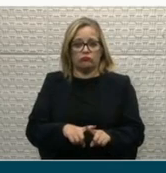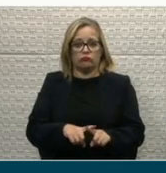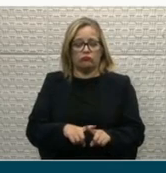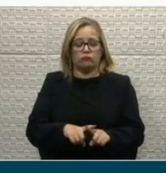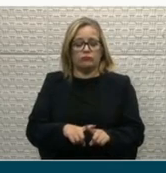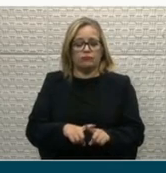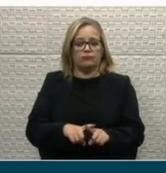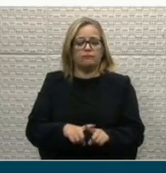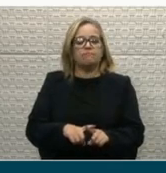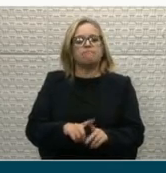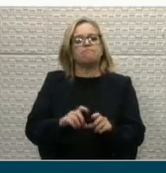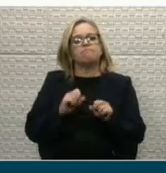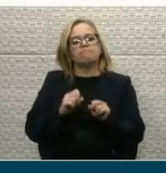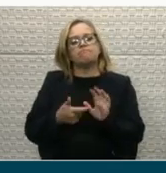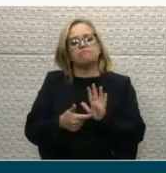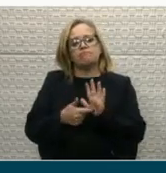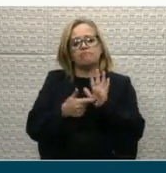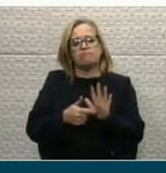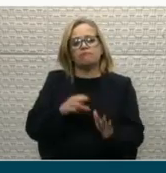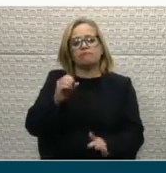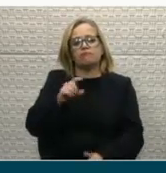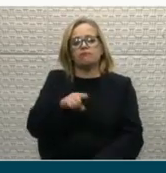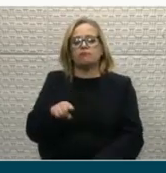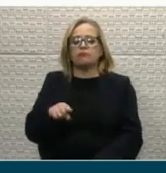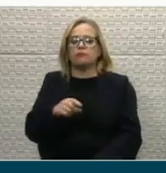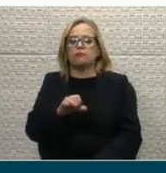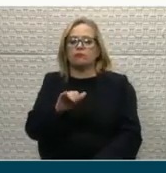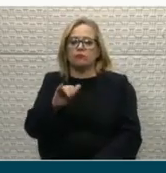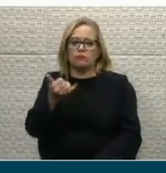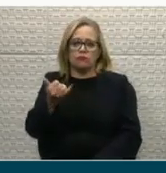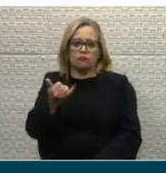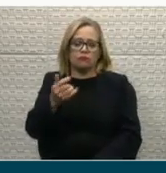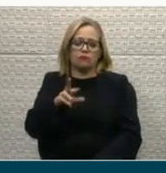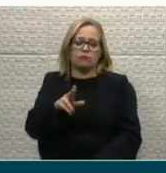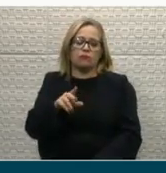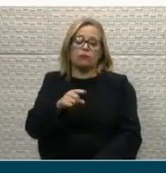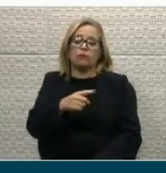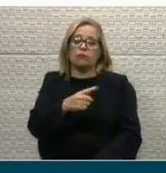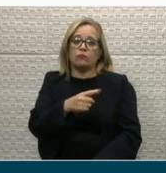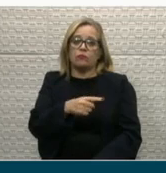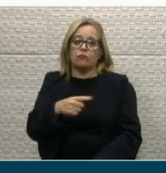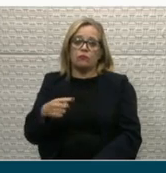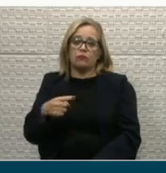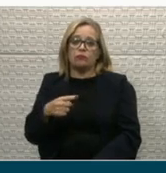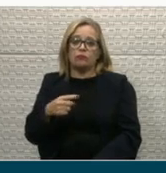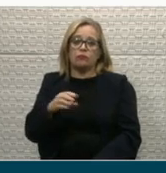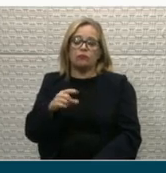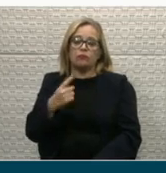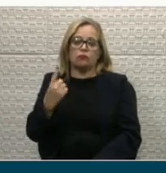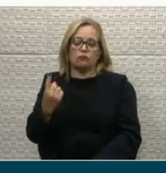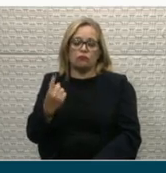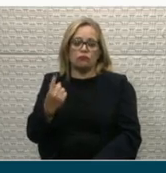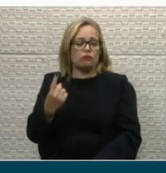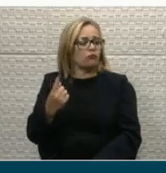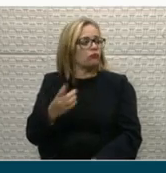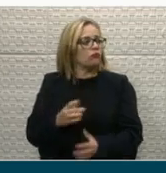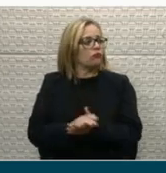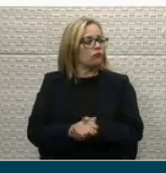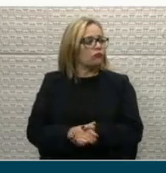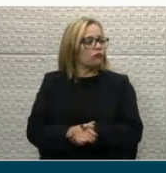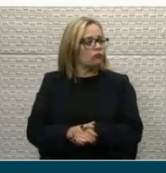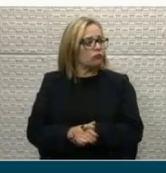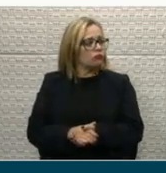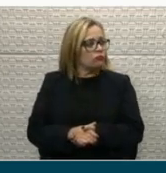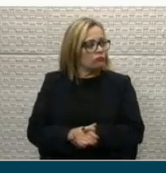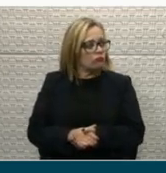vetor, eu posso expressar o 0 menos y como menos 1 vezes 0y. Então, eu tinha